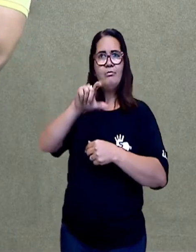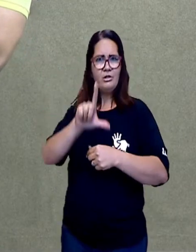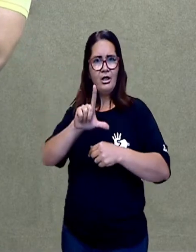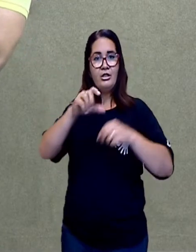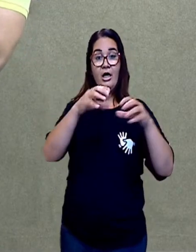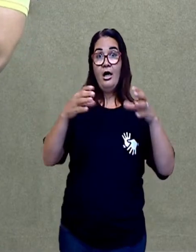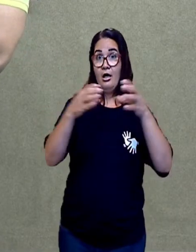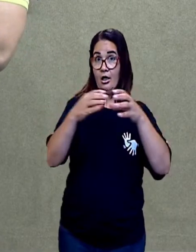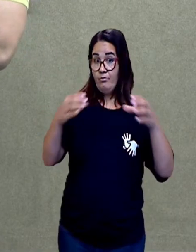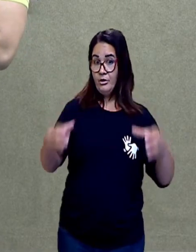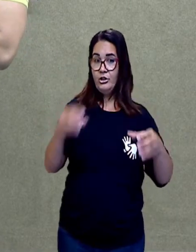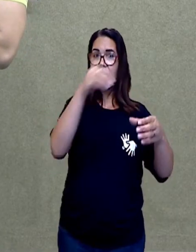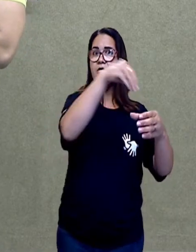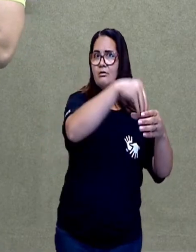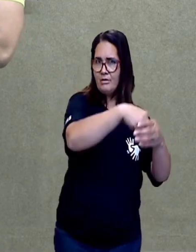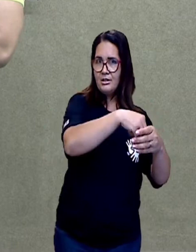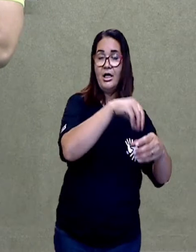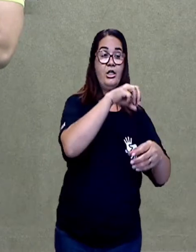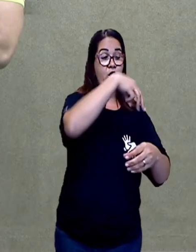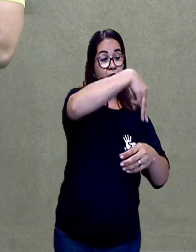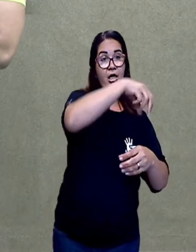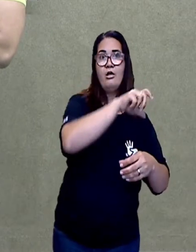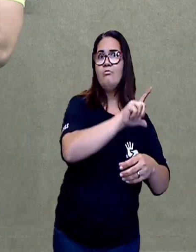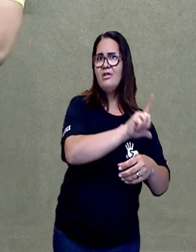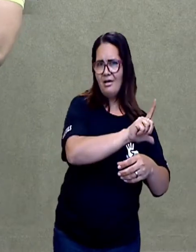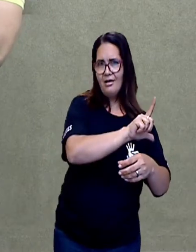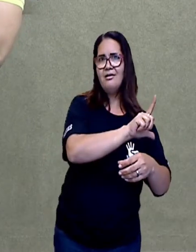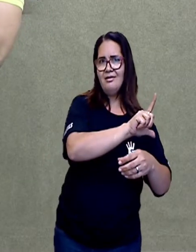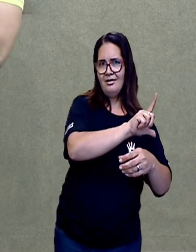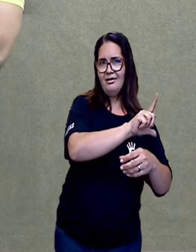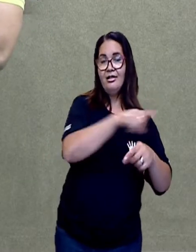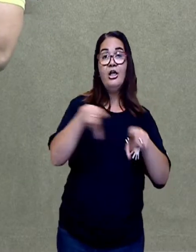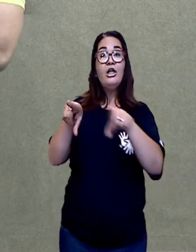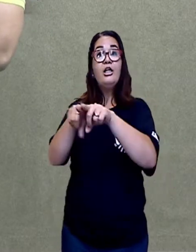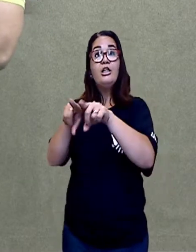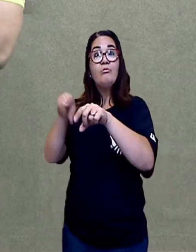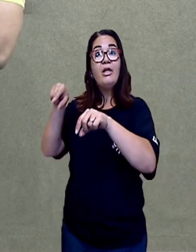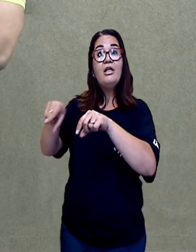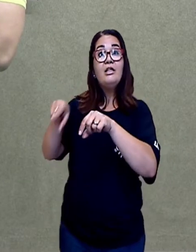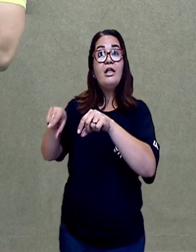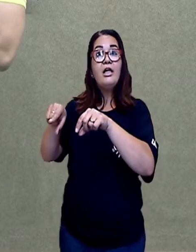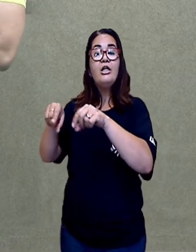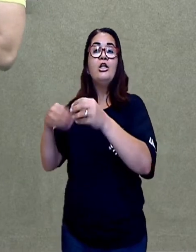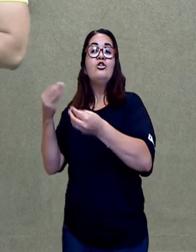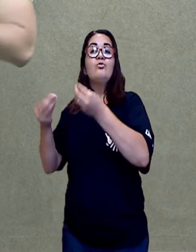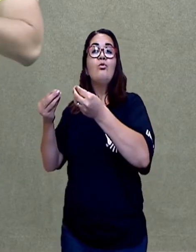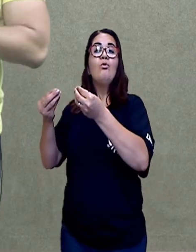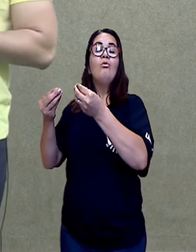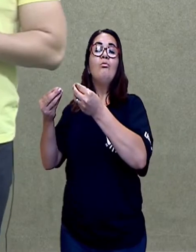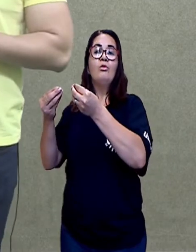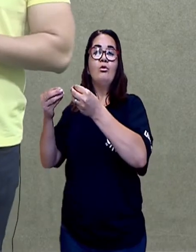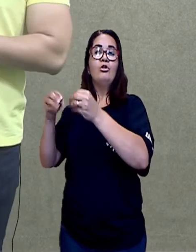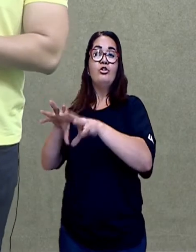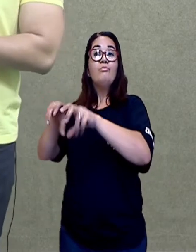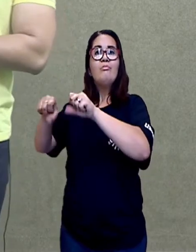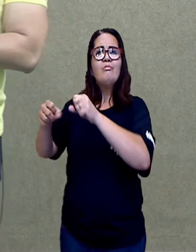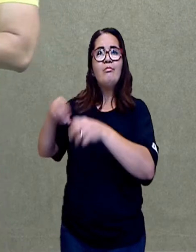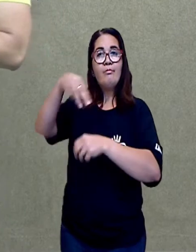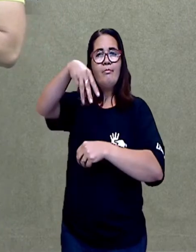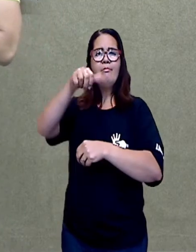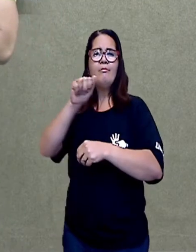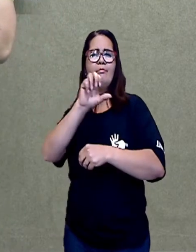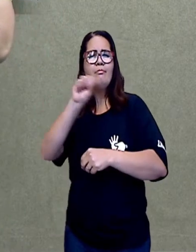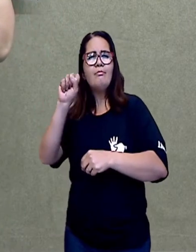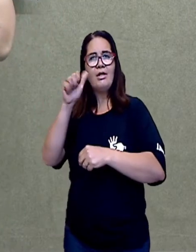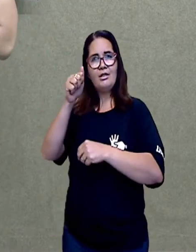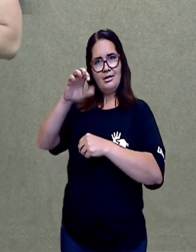medida de capacidade em medidas de massa. Então ele possui duas medidas diferentes. Por que eu trouxe aqui para você